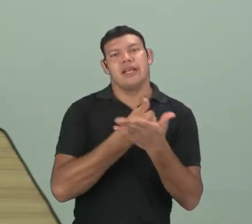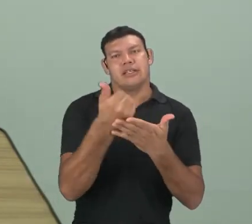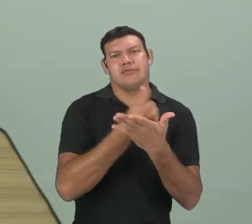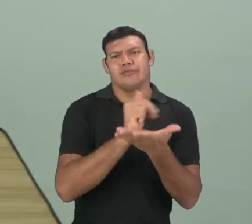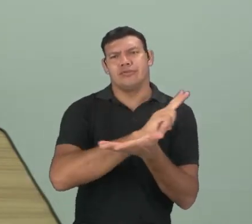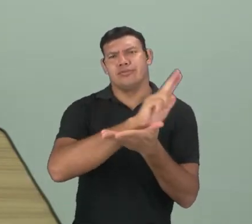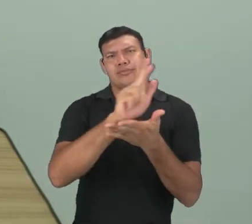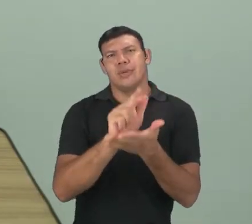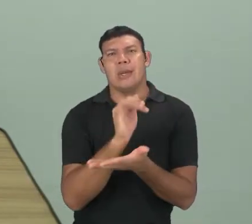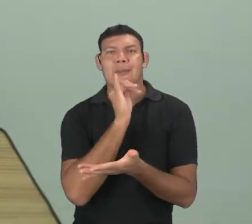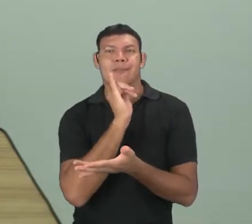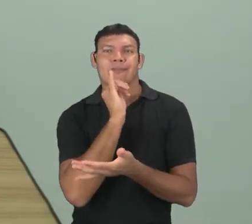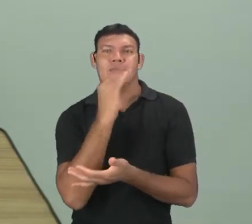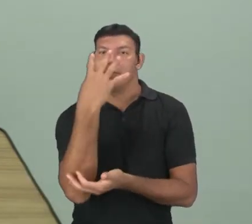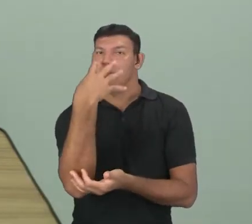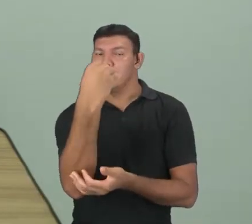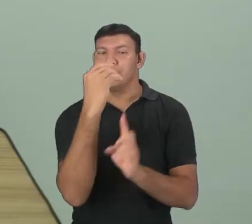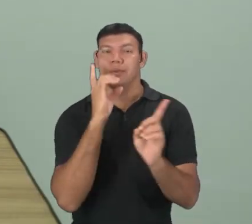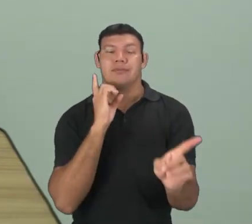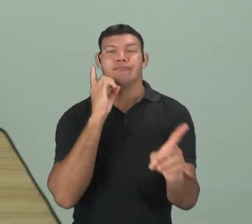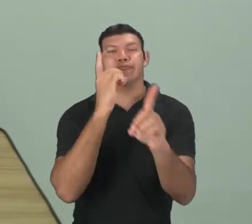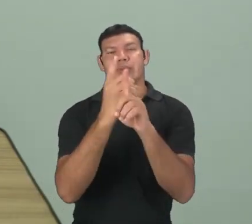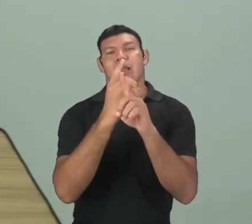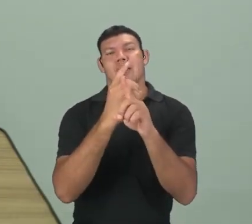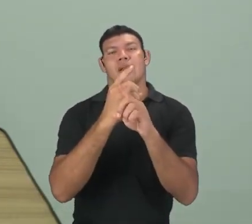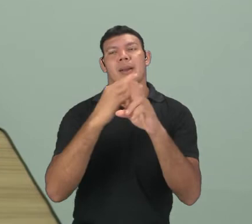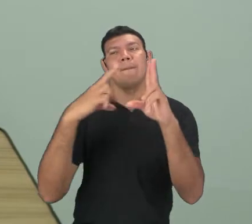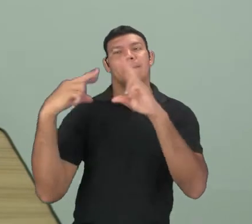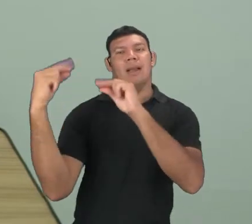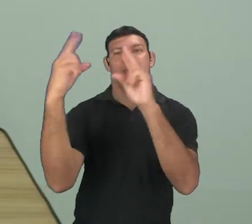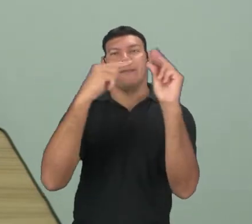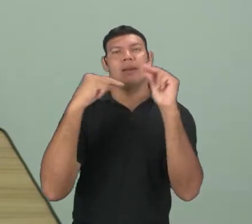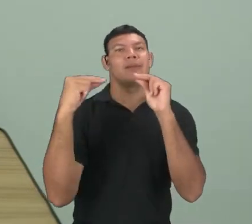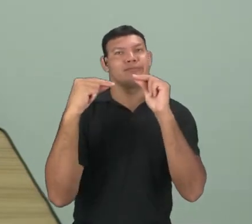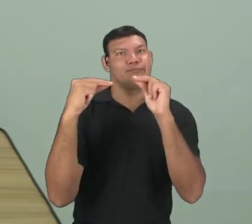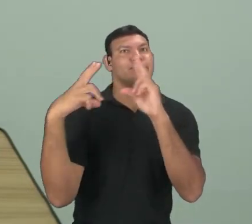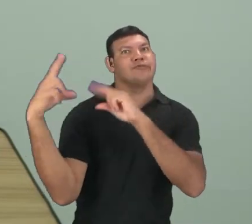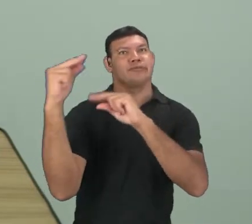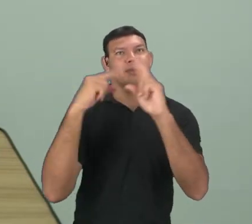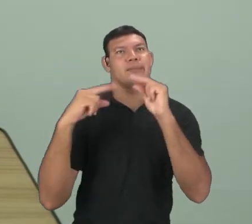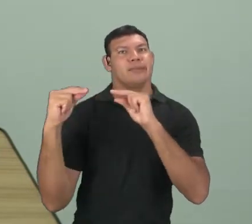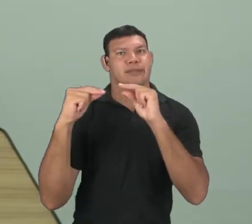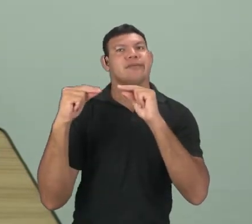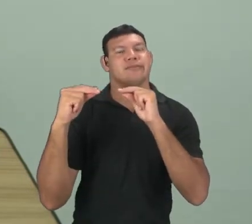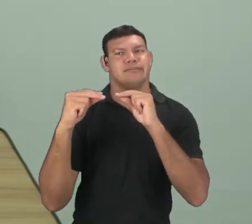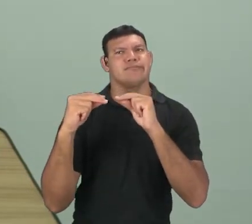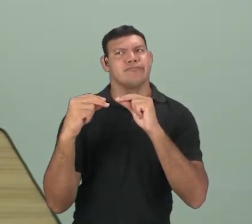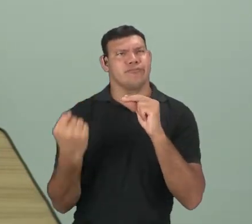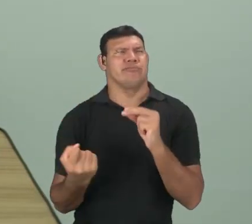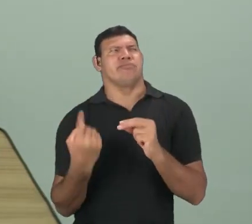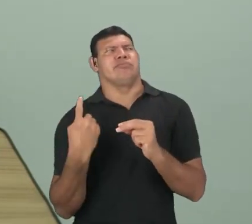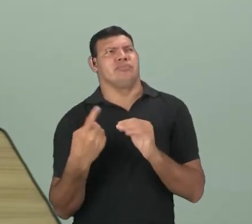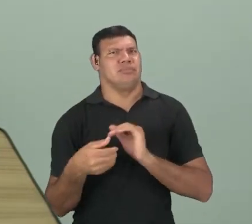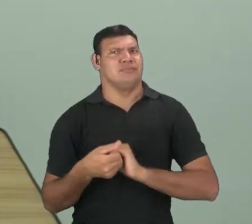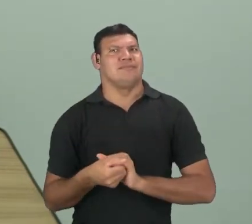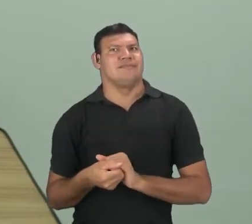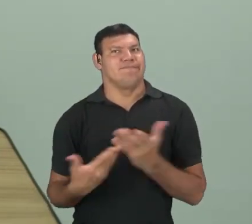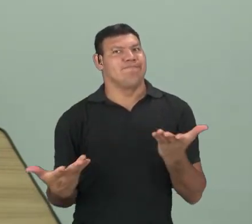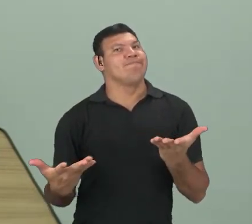caminho e aí ela conversa com ele, já teve uma outra ação, ela conversou com estranhos,